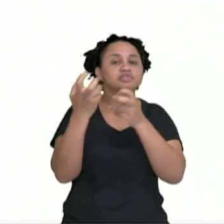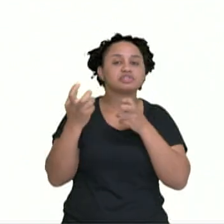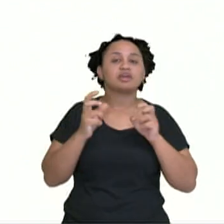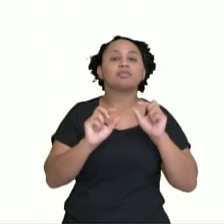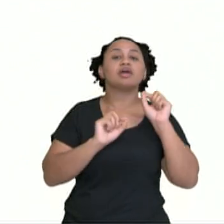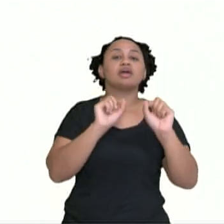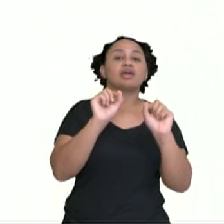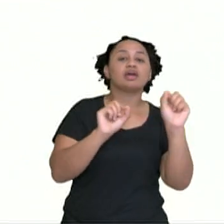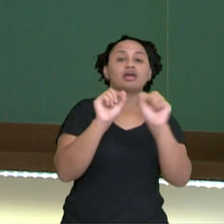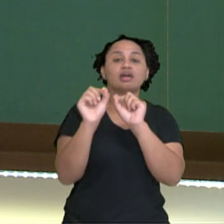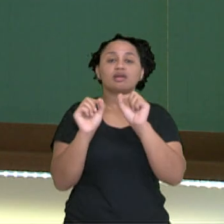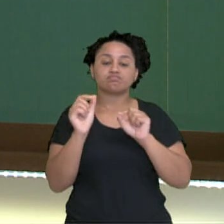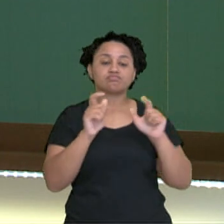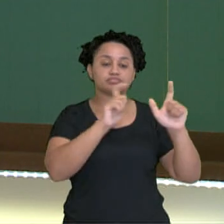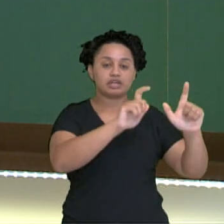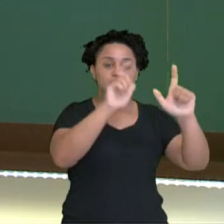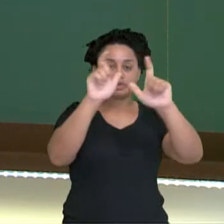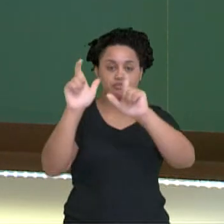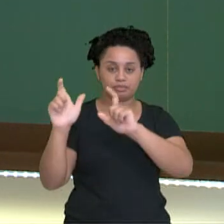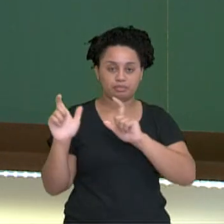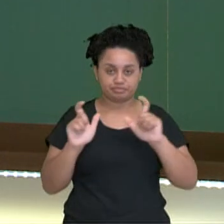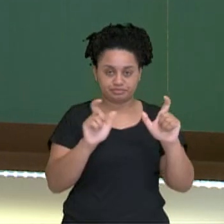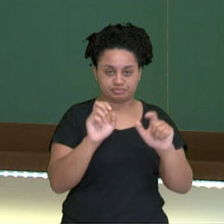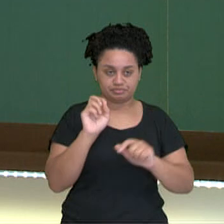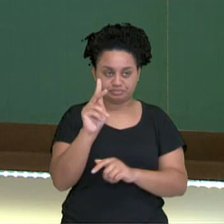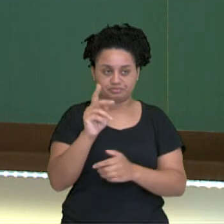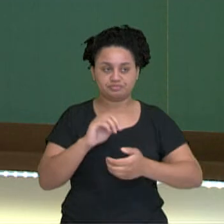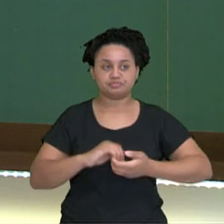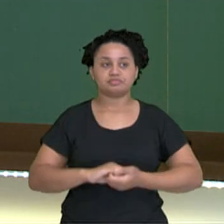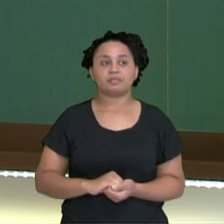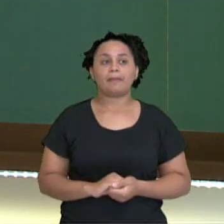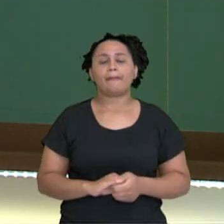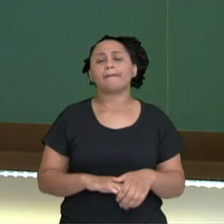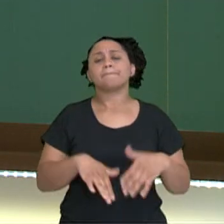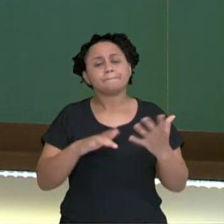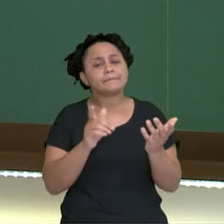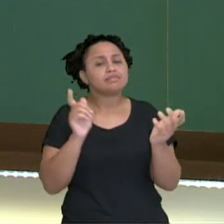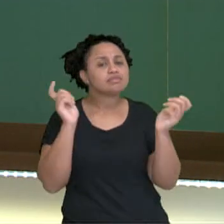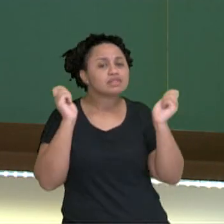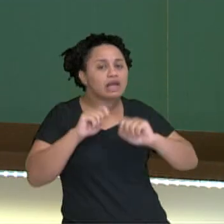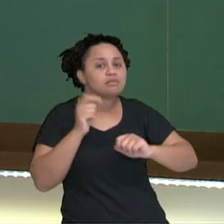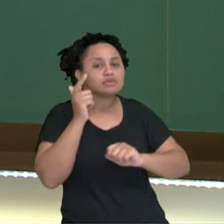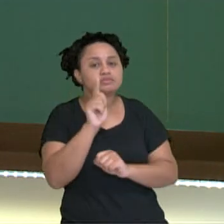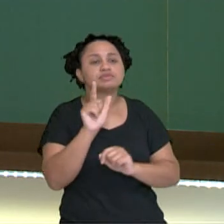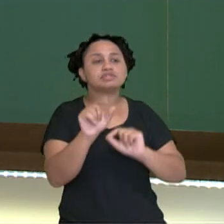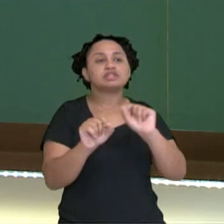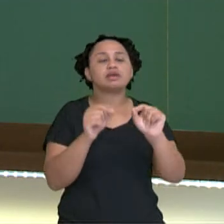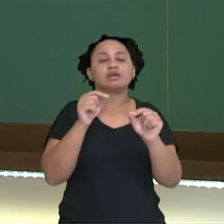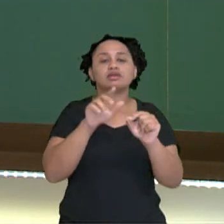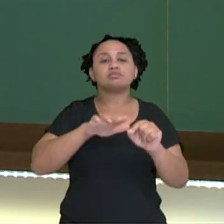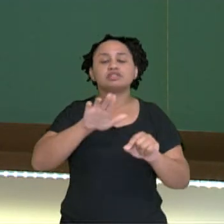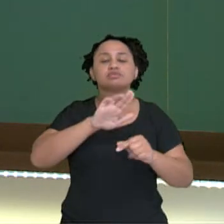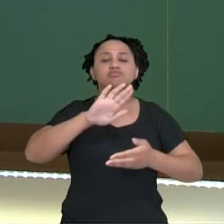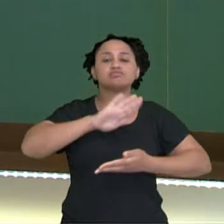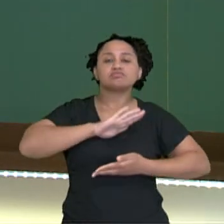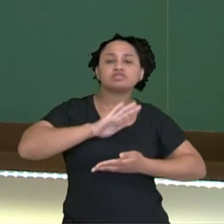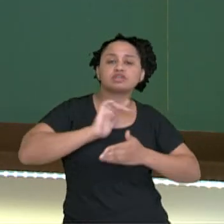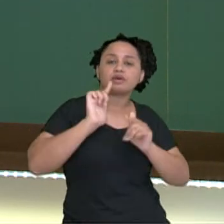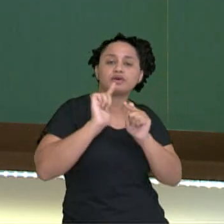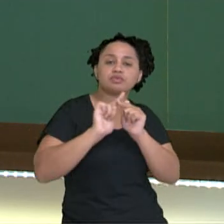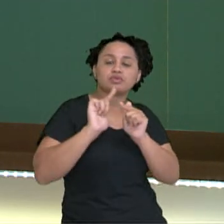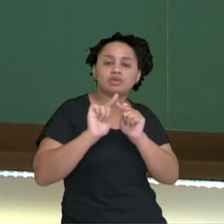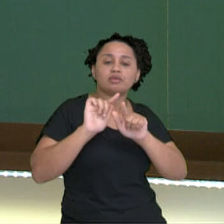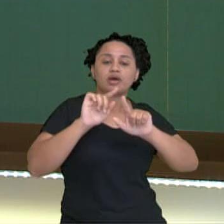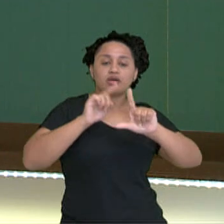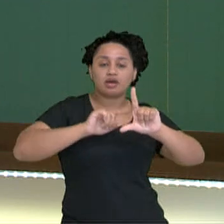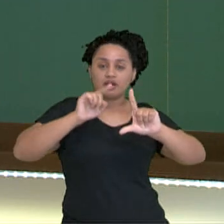é quem no plano cartesiano. Vamos lá? É possível traduzir uma situação-problema através de um gráfico de